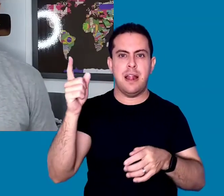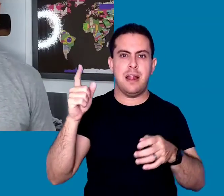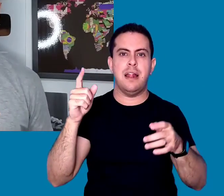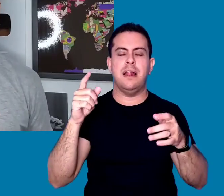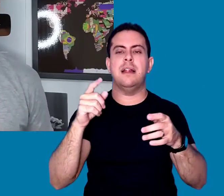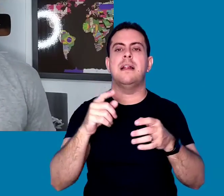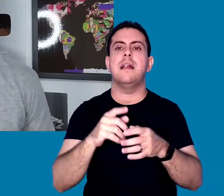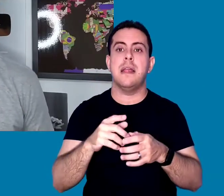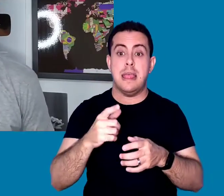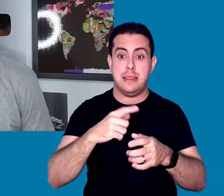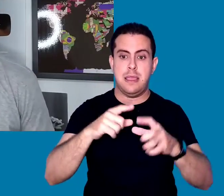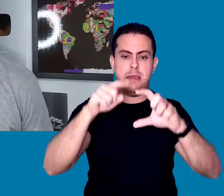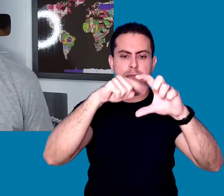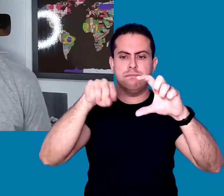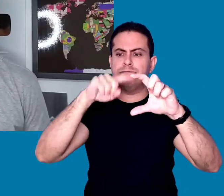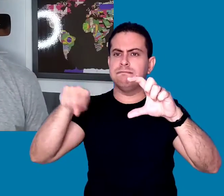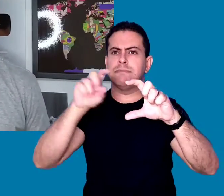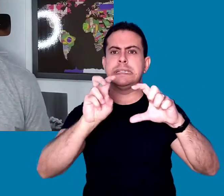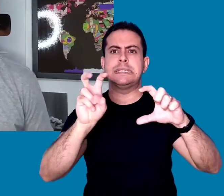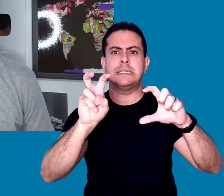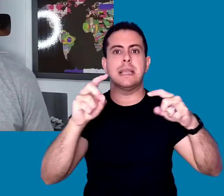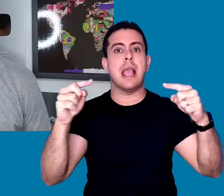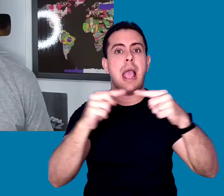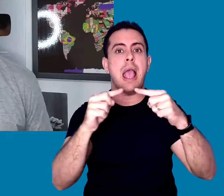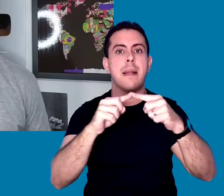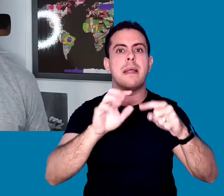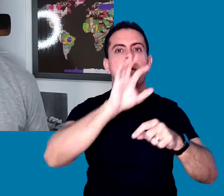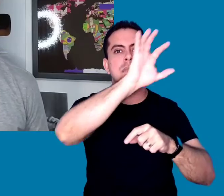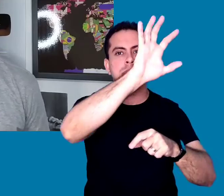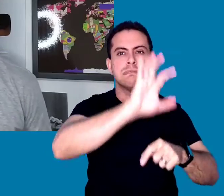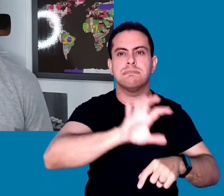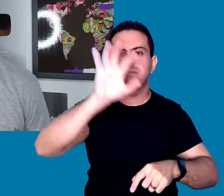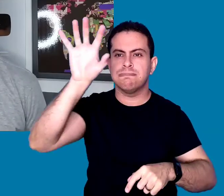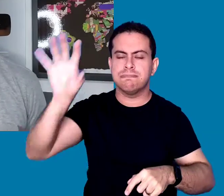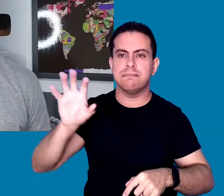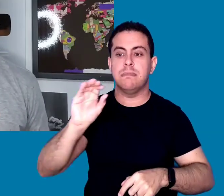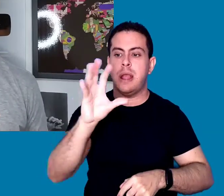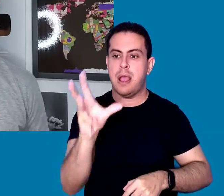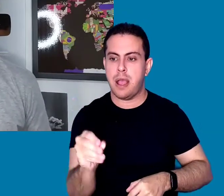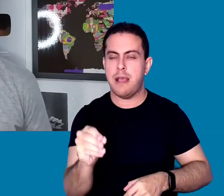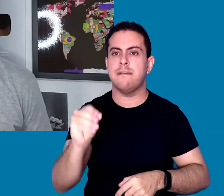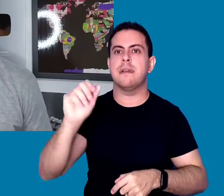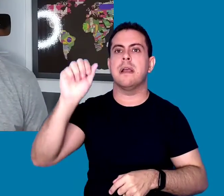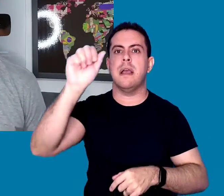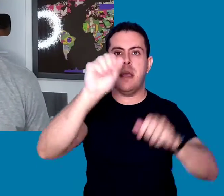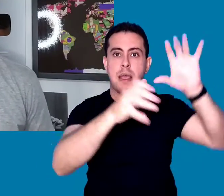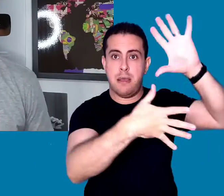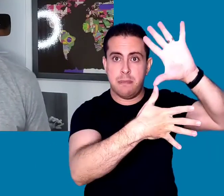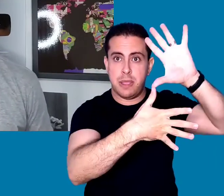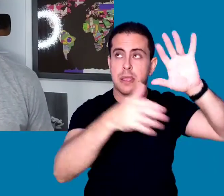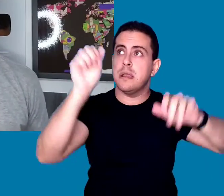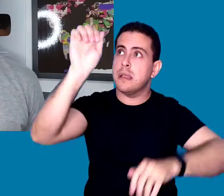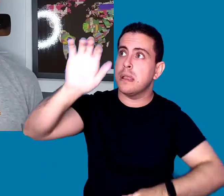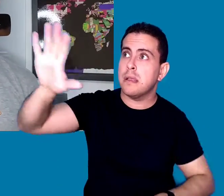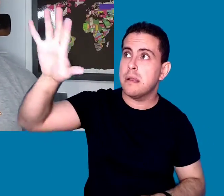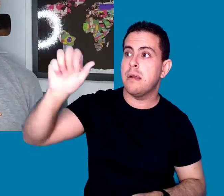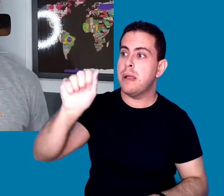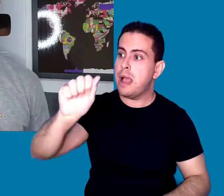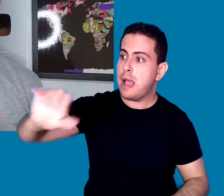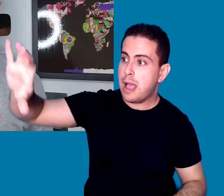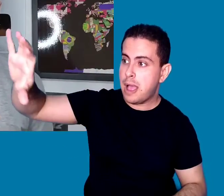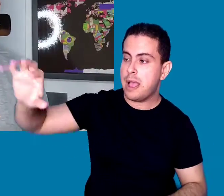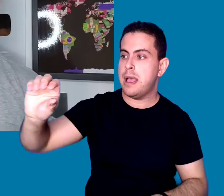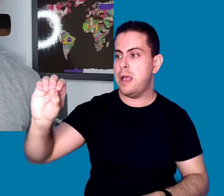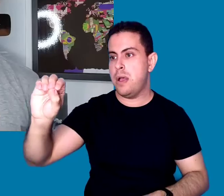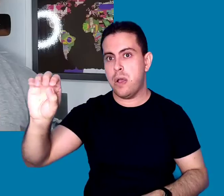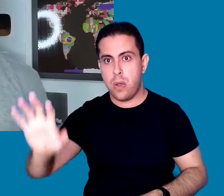arcos representam os 5 continentes habitados: África, América, Europa, Ásia e Oceania. E não, diferente do que